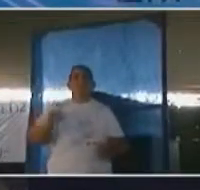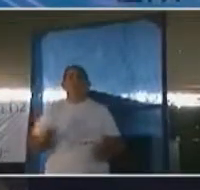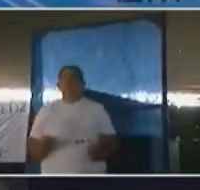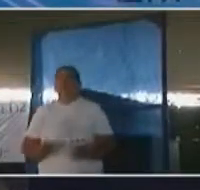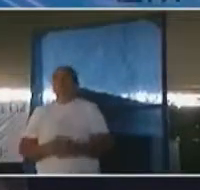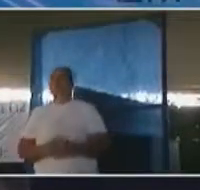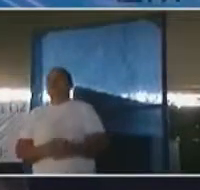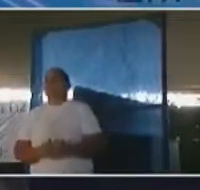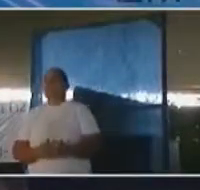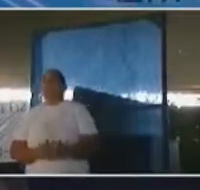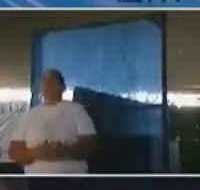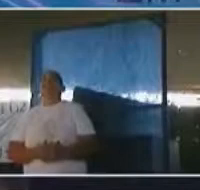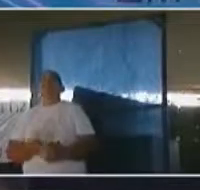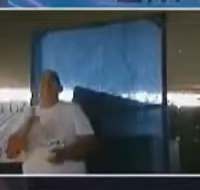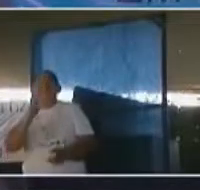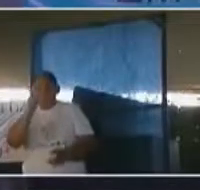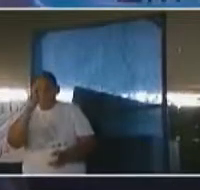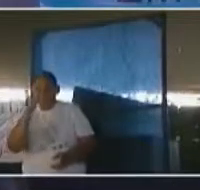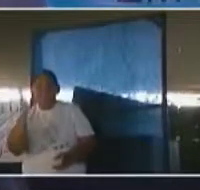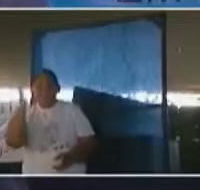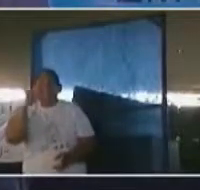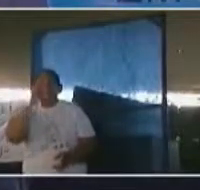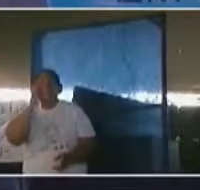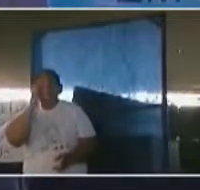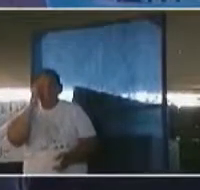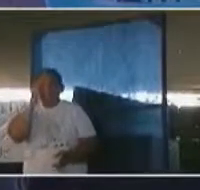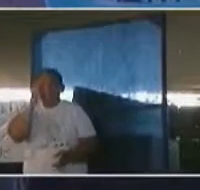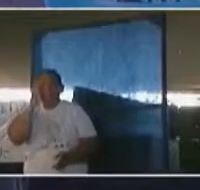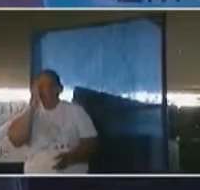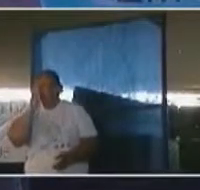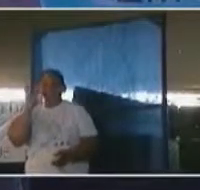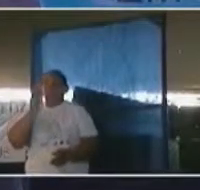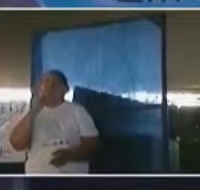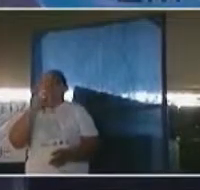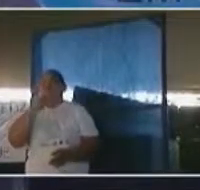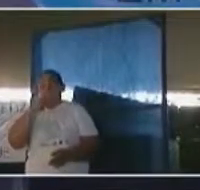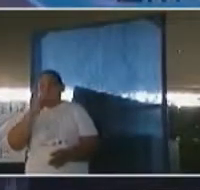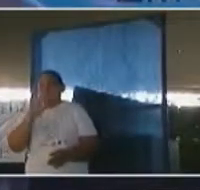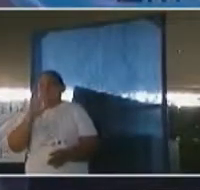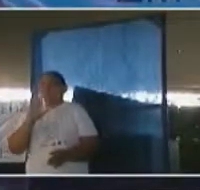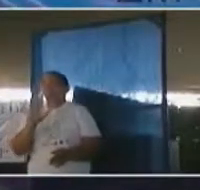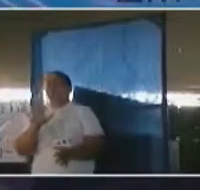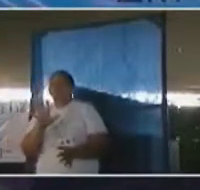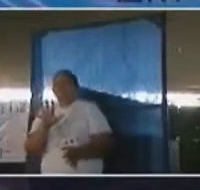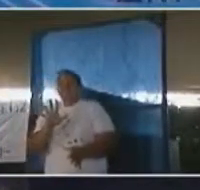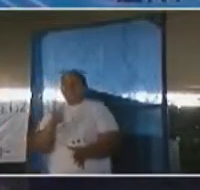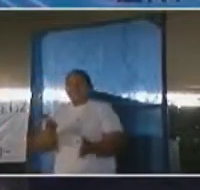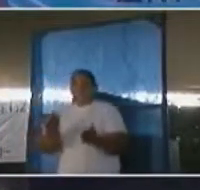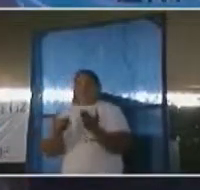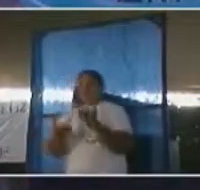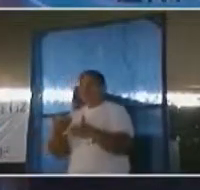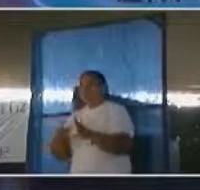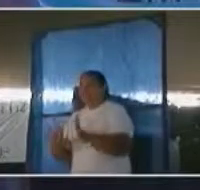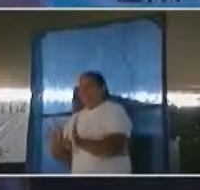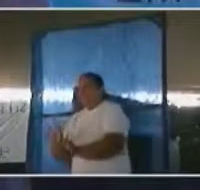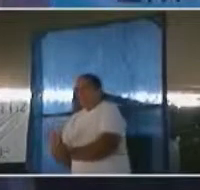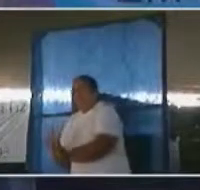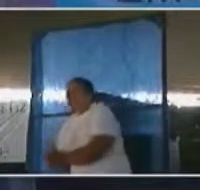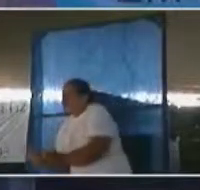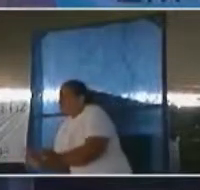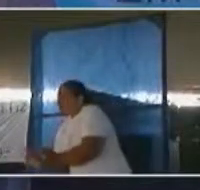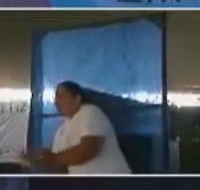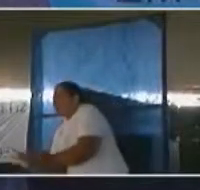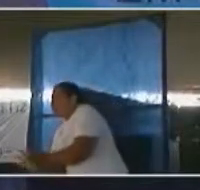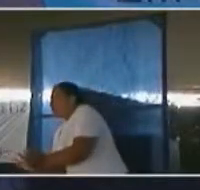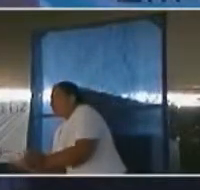Então vocês sabem do que eu estou falando. Existe toda uma ciência por trás, toda uma técnica